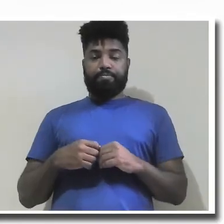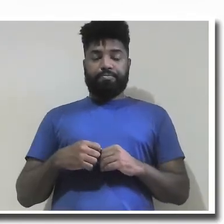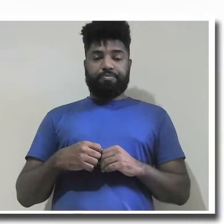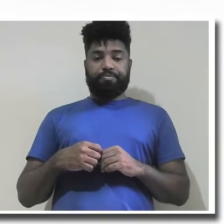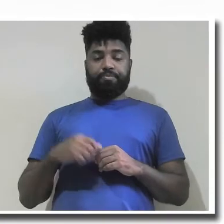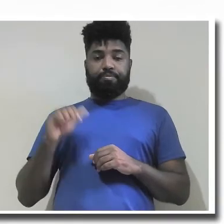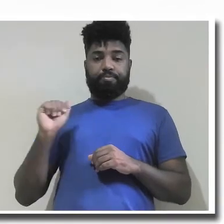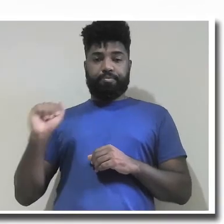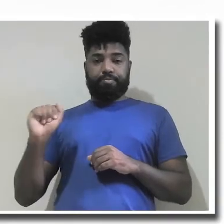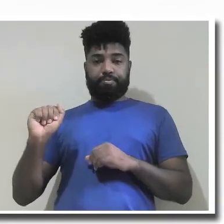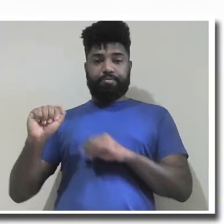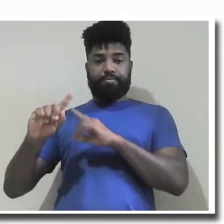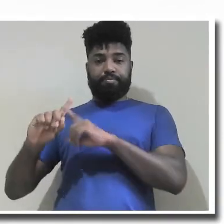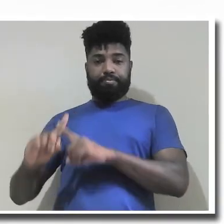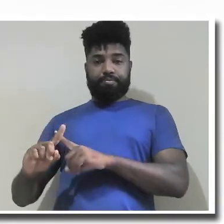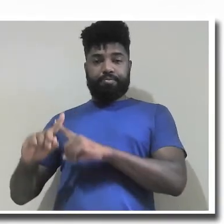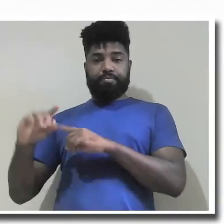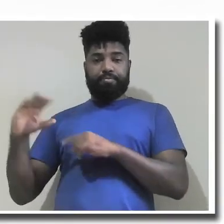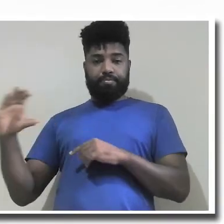A vezes C.